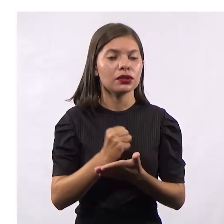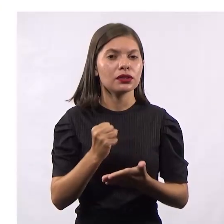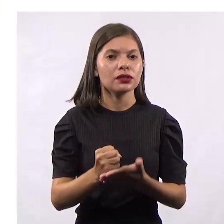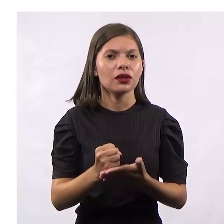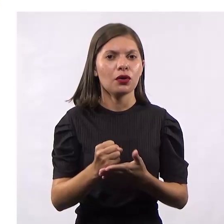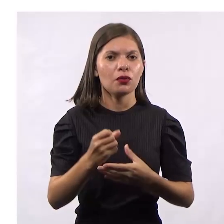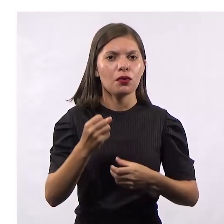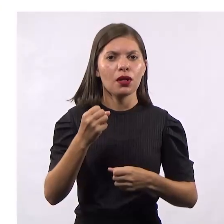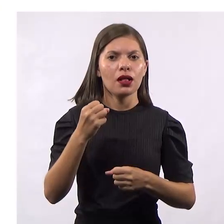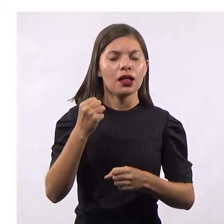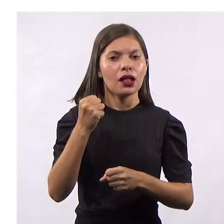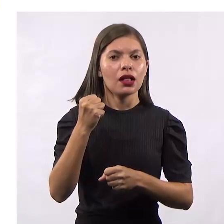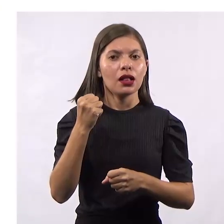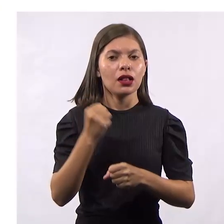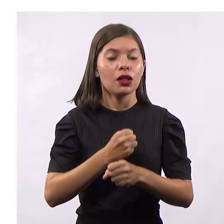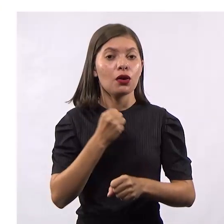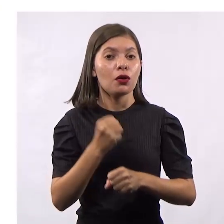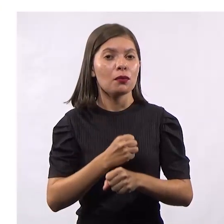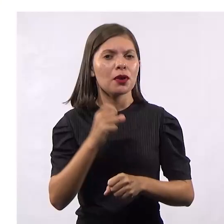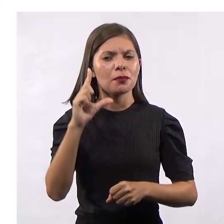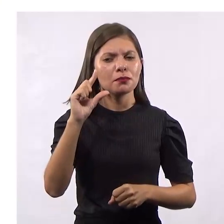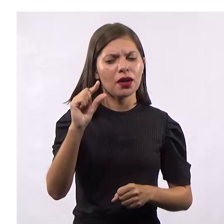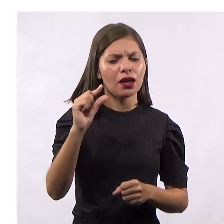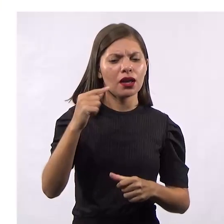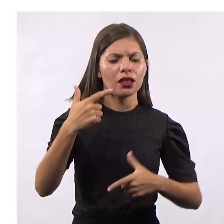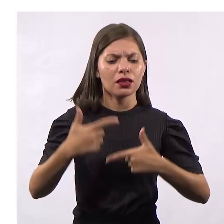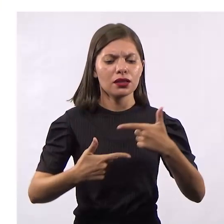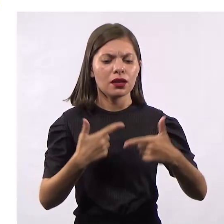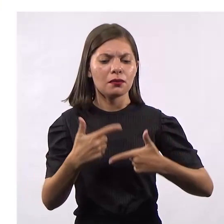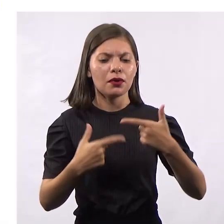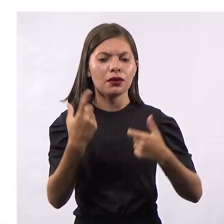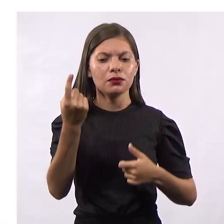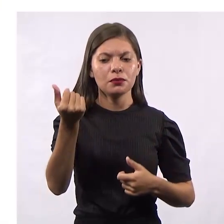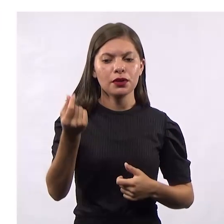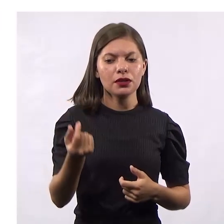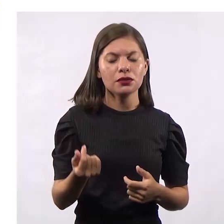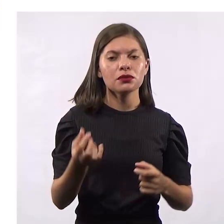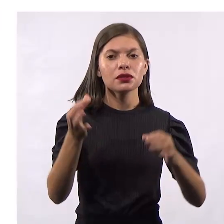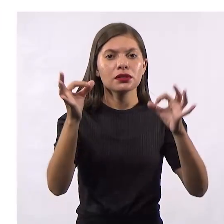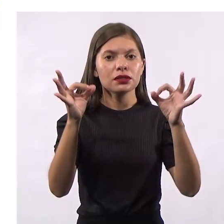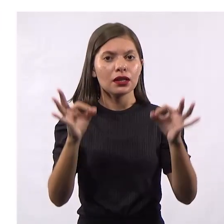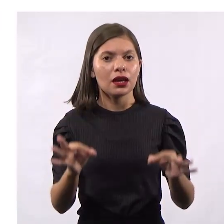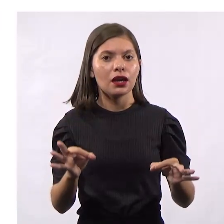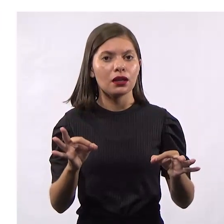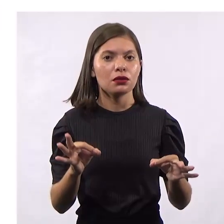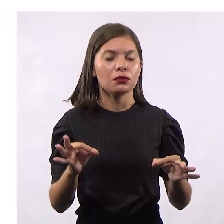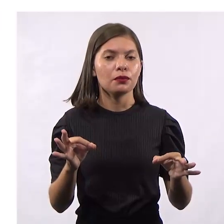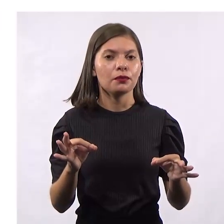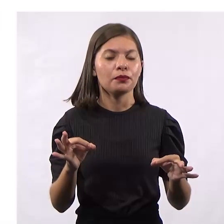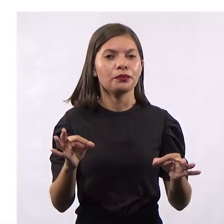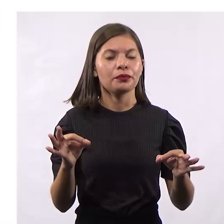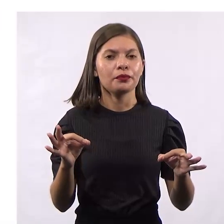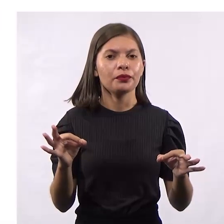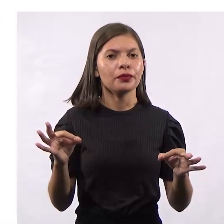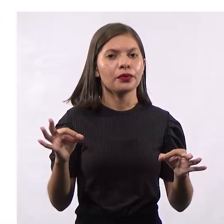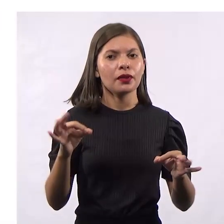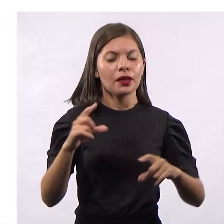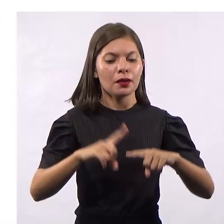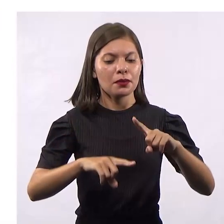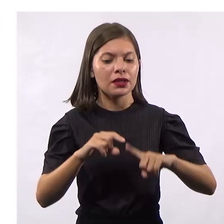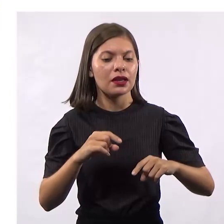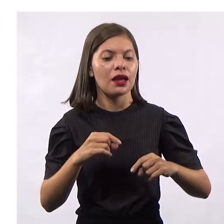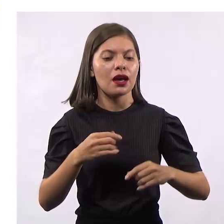contratação de mão de obra para pequenos trabalhos por preço certo, e aí pode ser com ou sem fornecimento